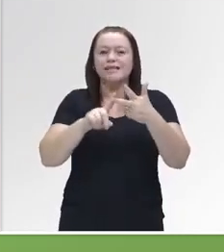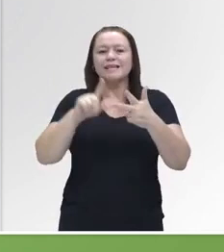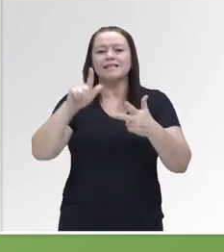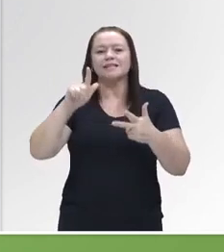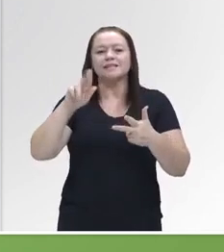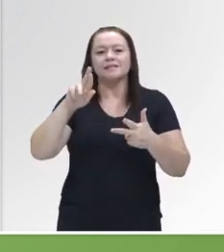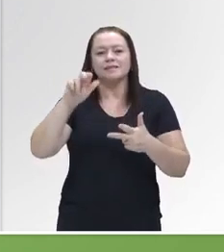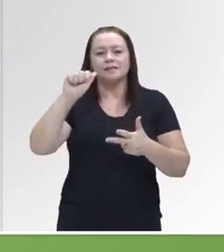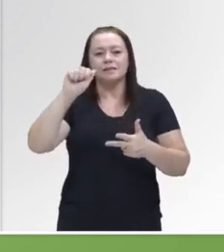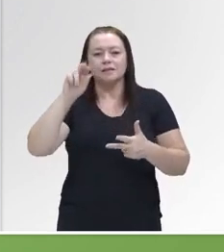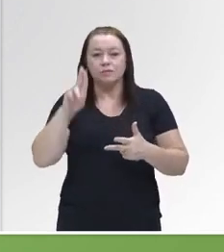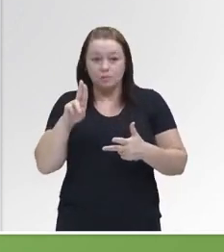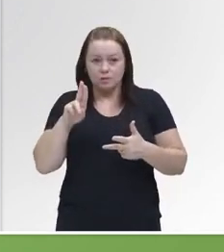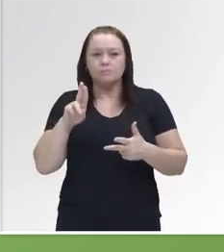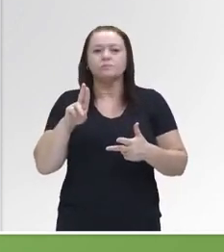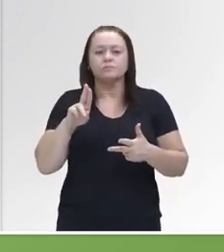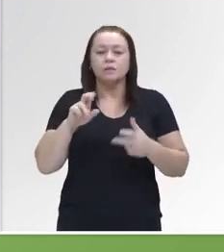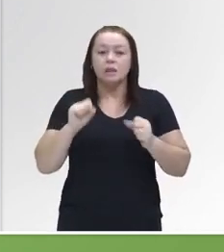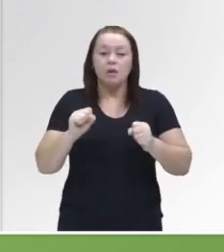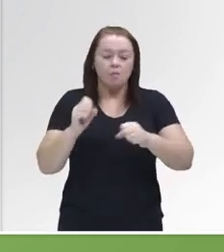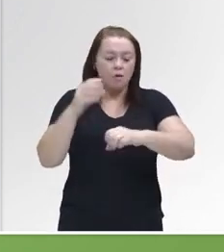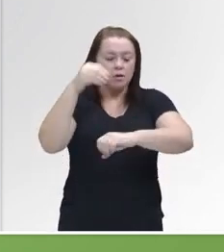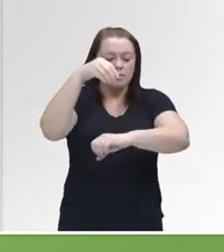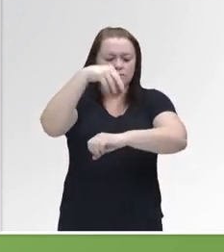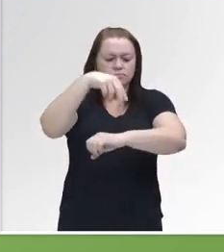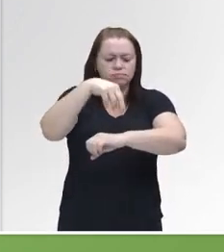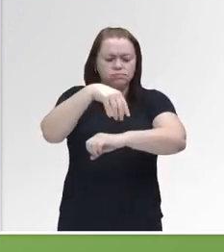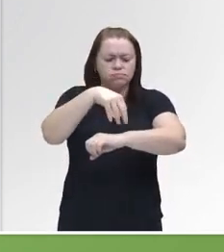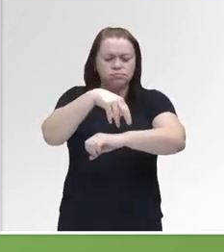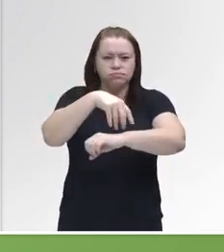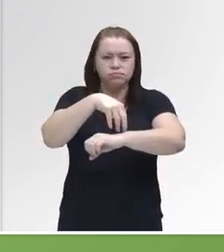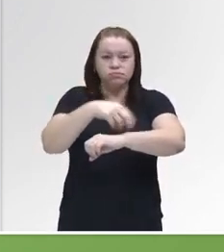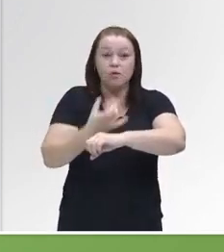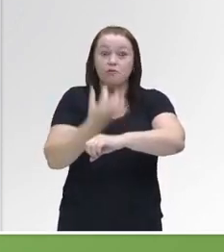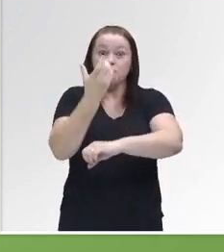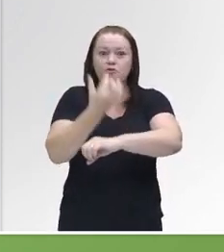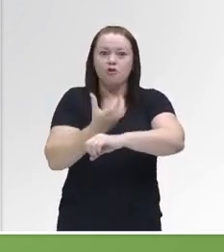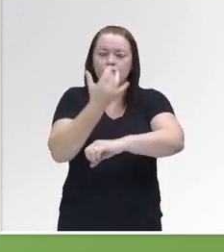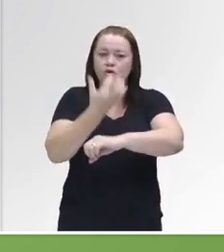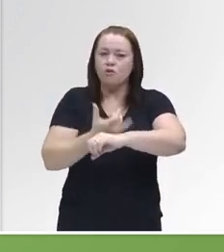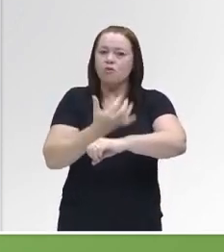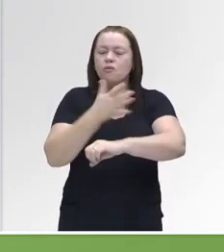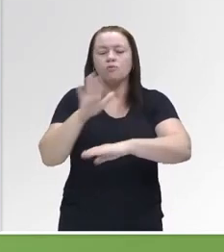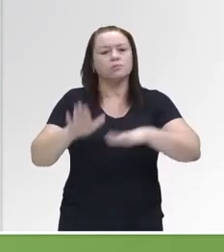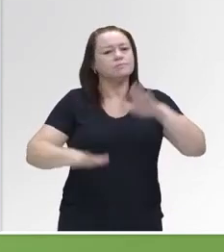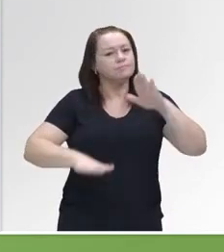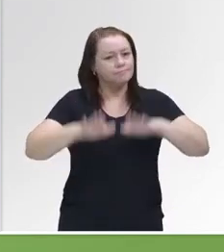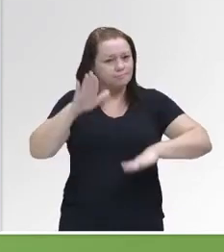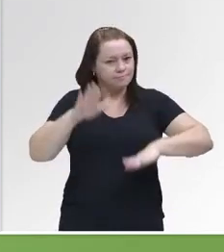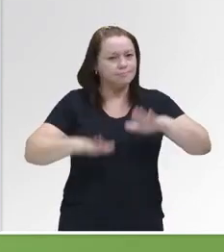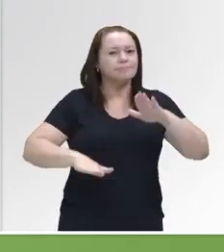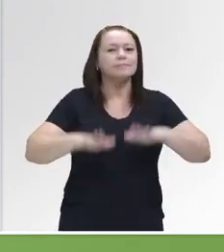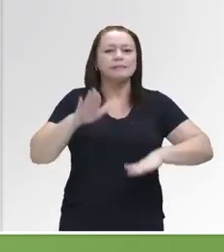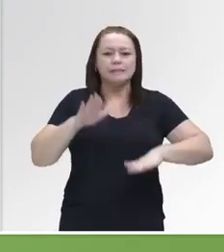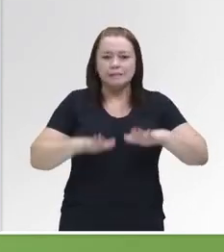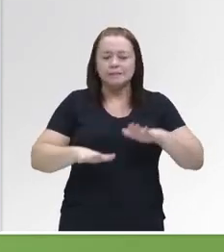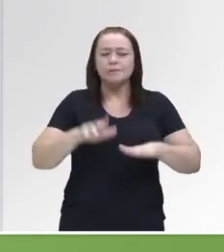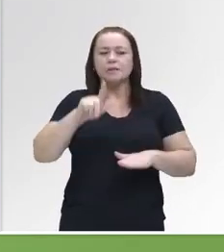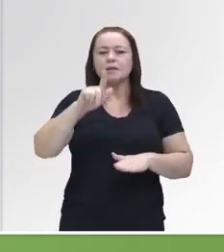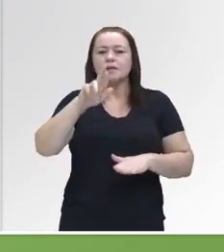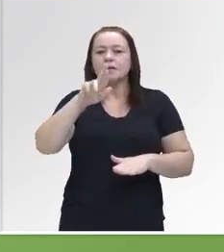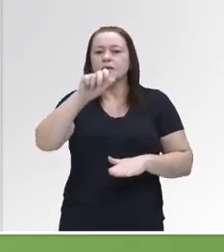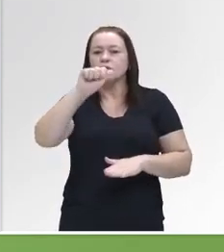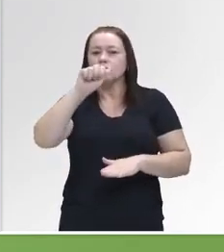a profundidade do dano na pele, tá bom? Dependendo da queimadura, o grau que ela atingiu